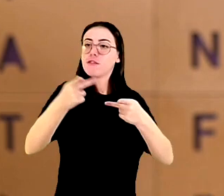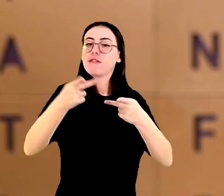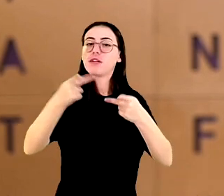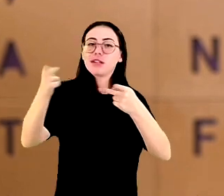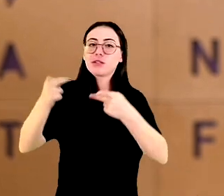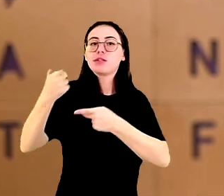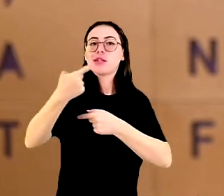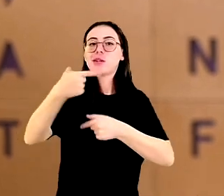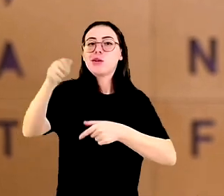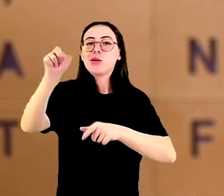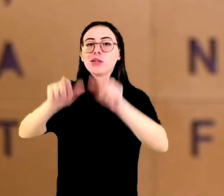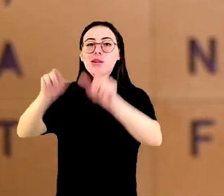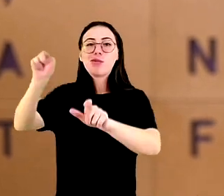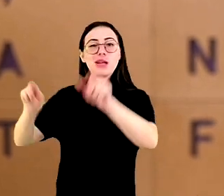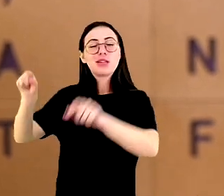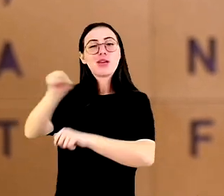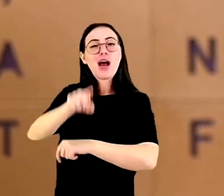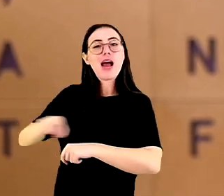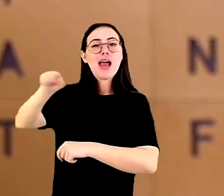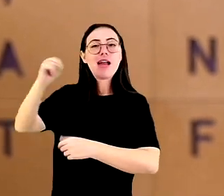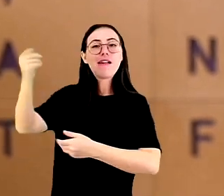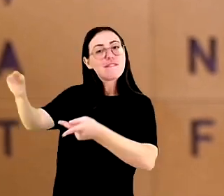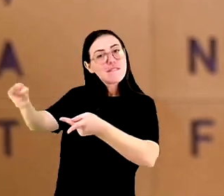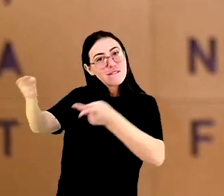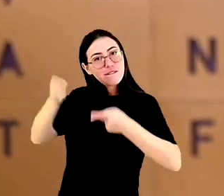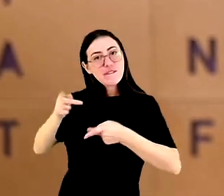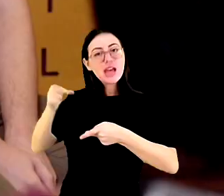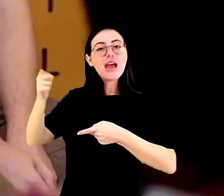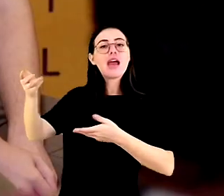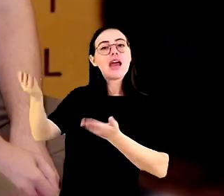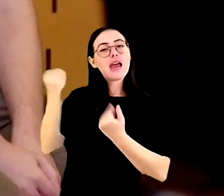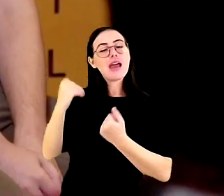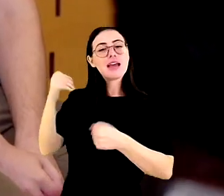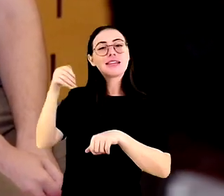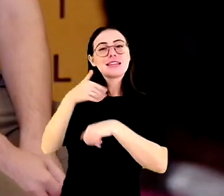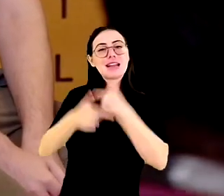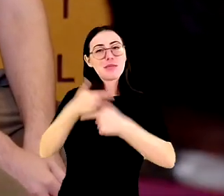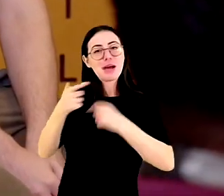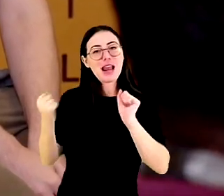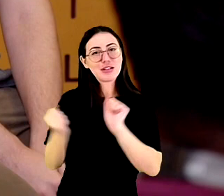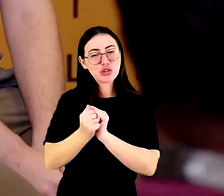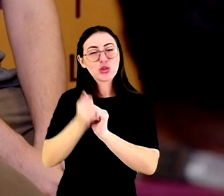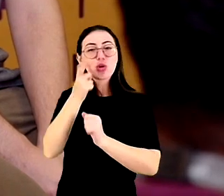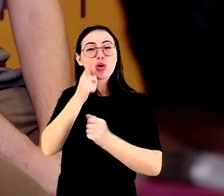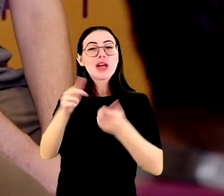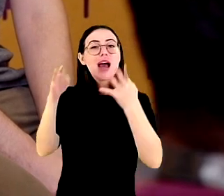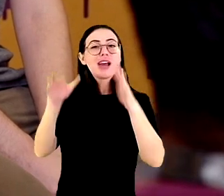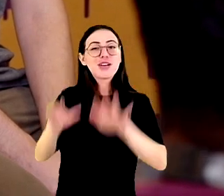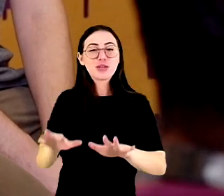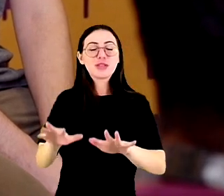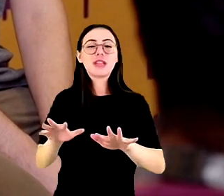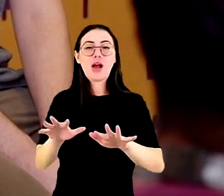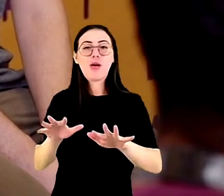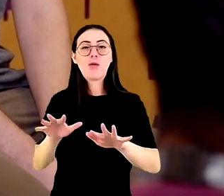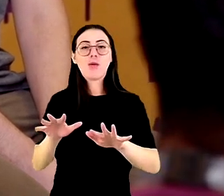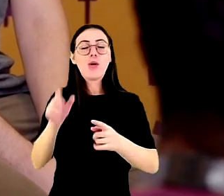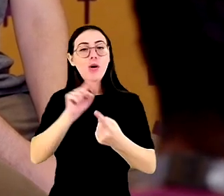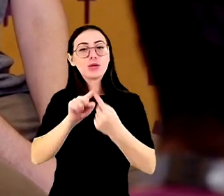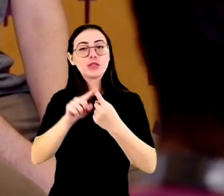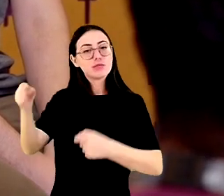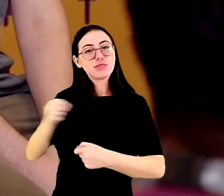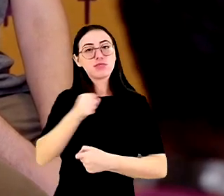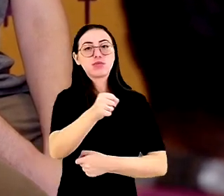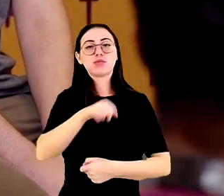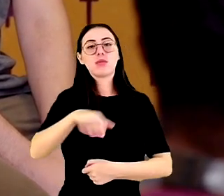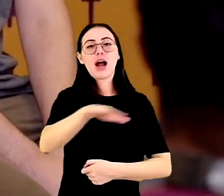conseguir ocupar essas vagas, definitivamente a gente não vive uma inclusão e a gente não vive essa inclusão digital. É só dessa forma que a